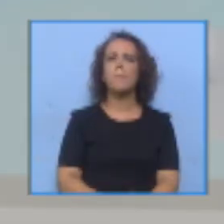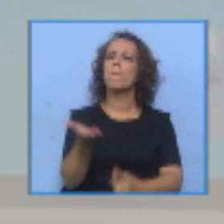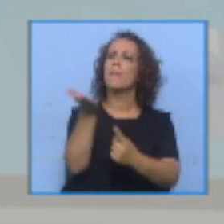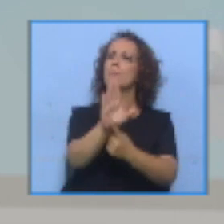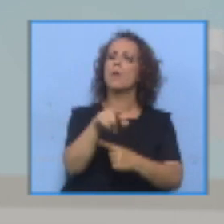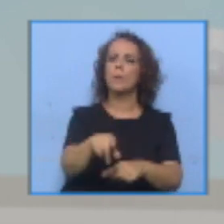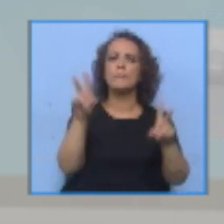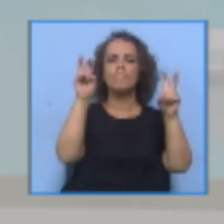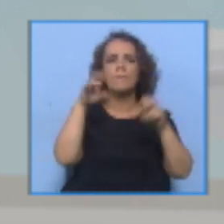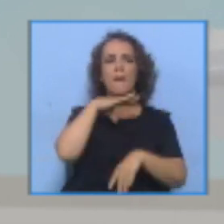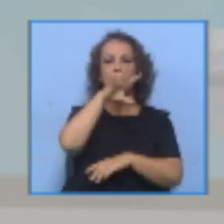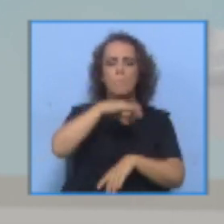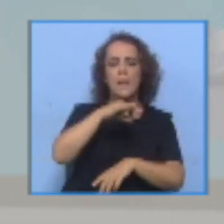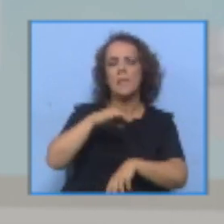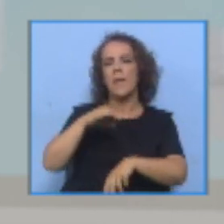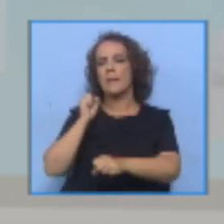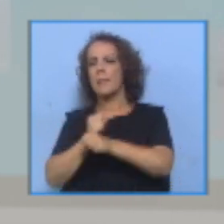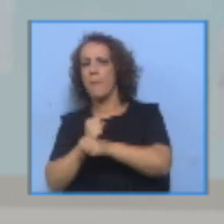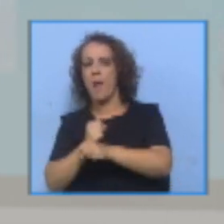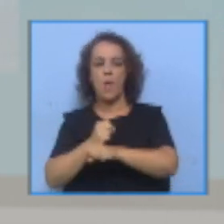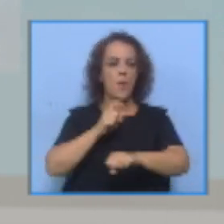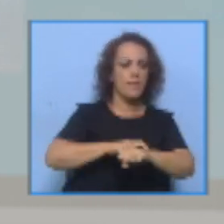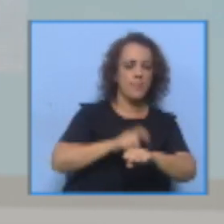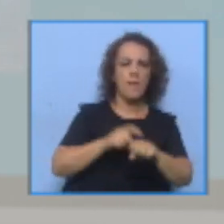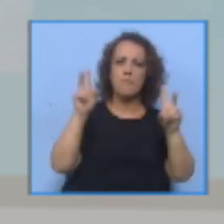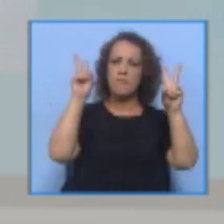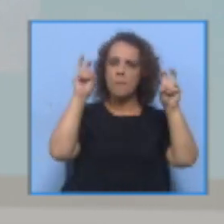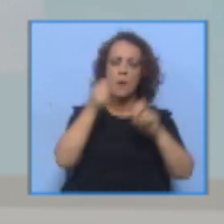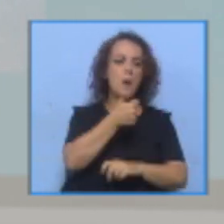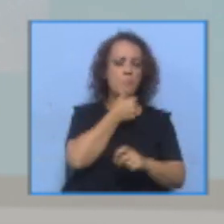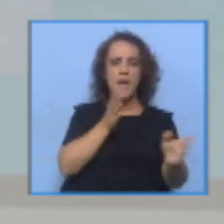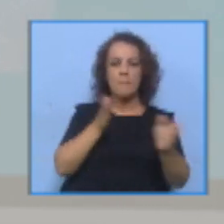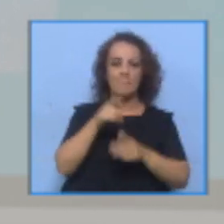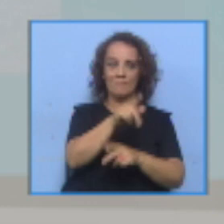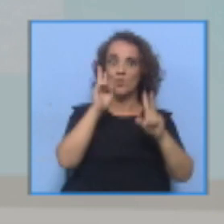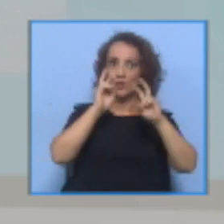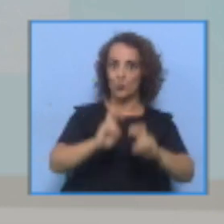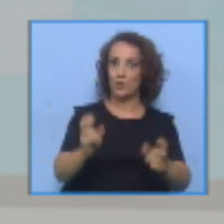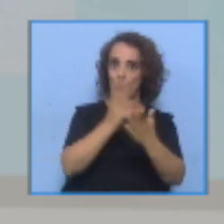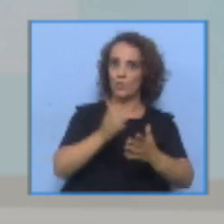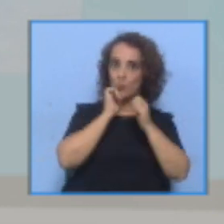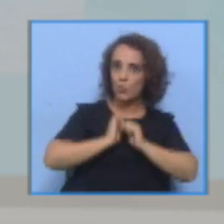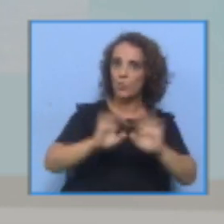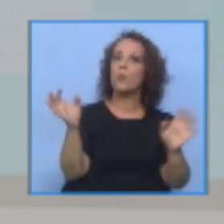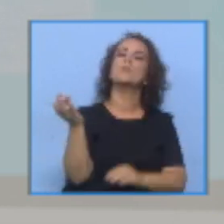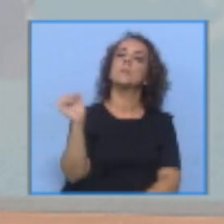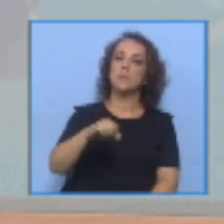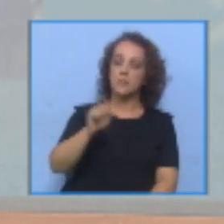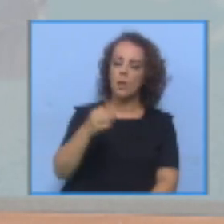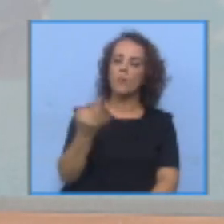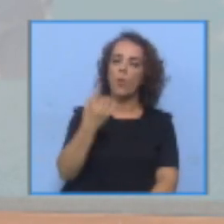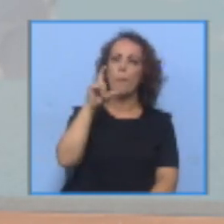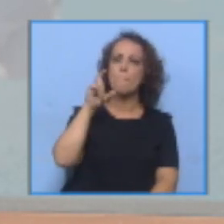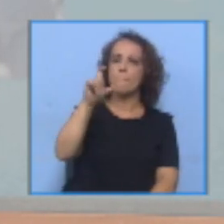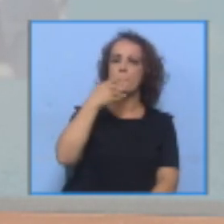tema da conciliação família-trabalho foi um tema que a SES estudou e que divulgou também. Sim, fez um estudo, uma manhã de